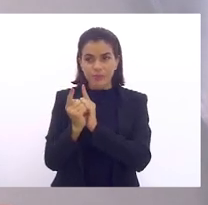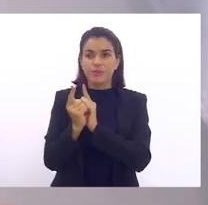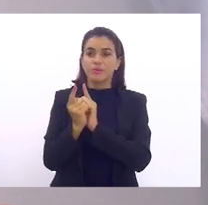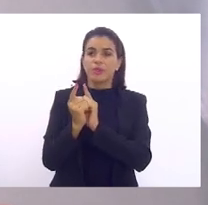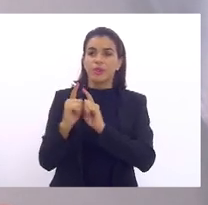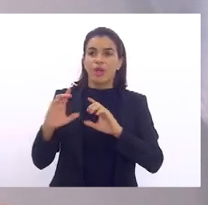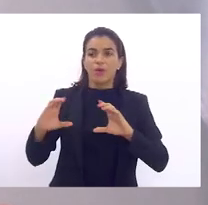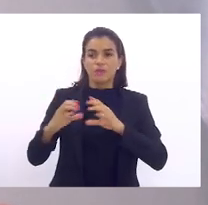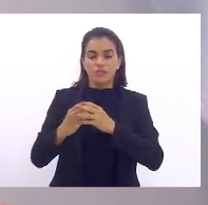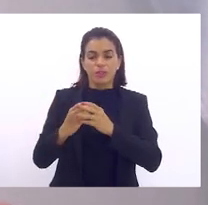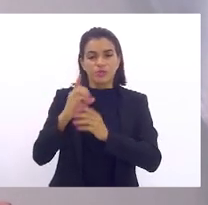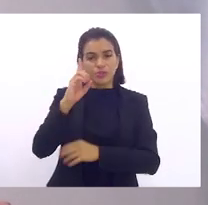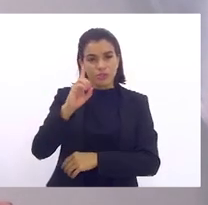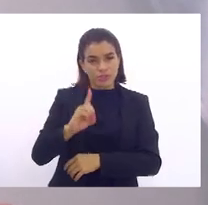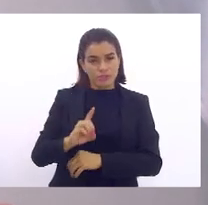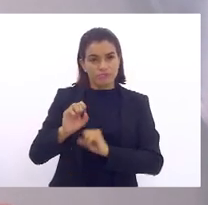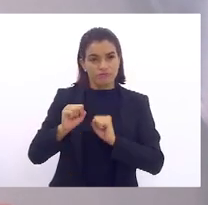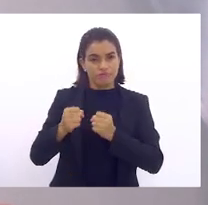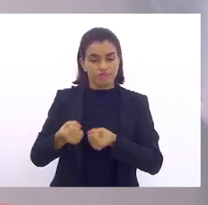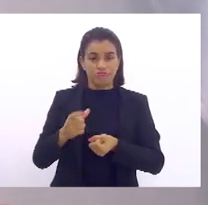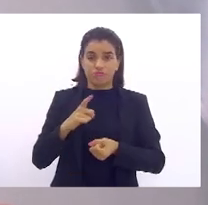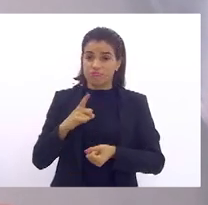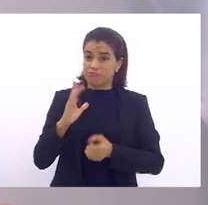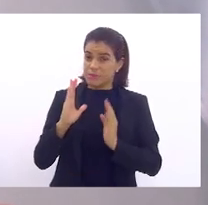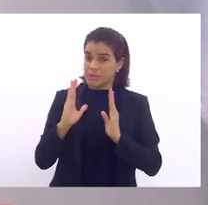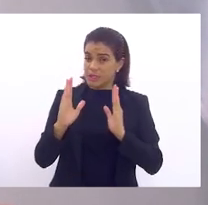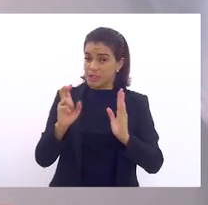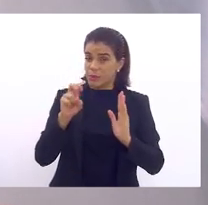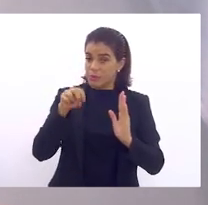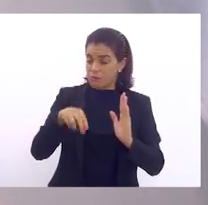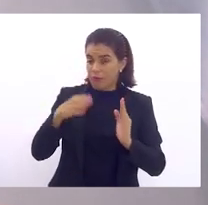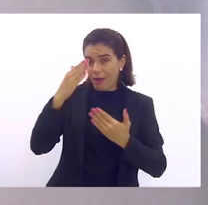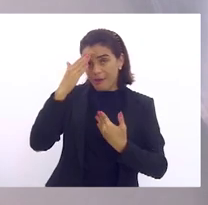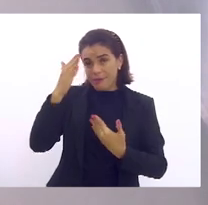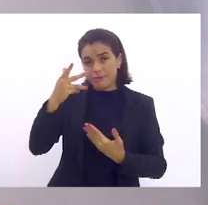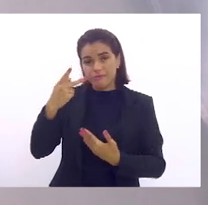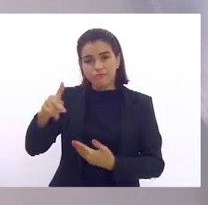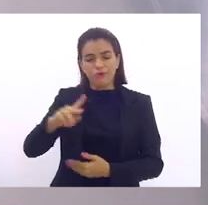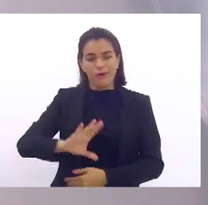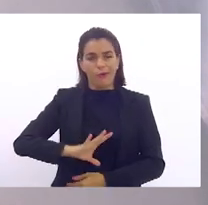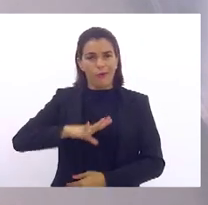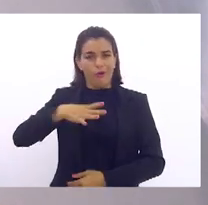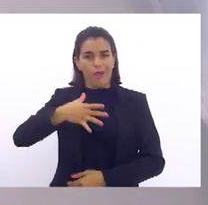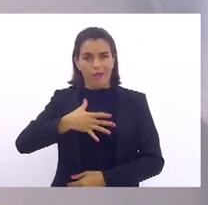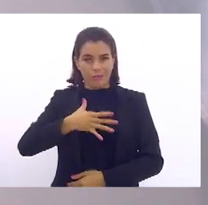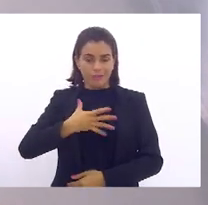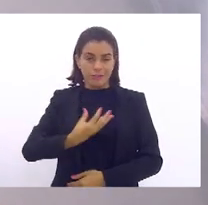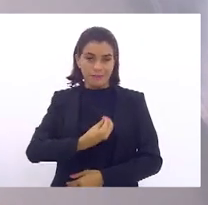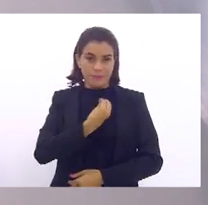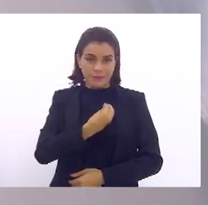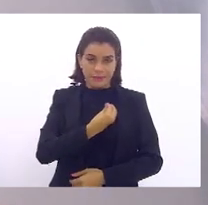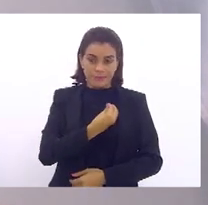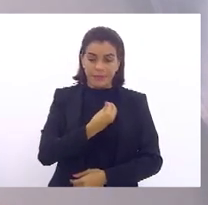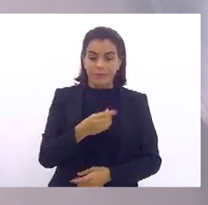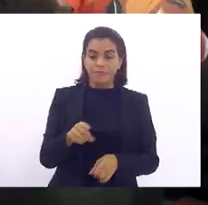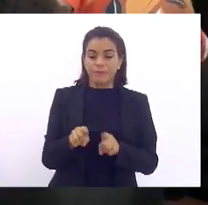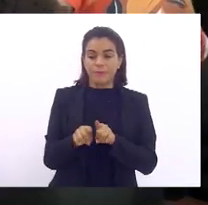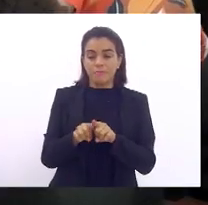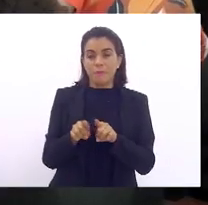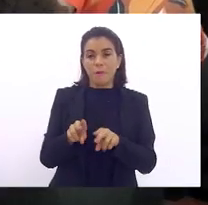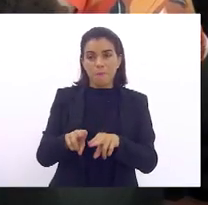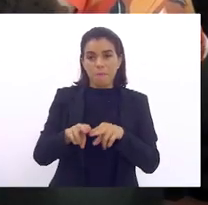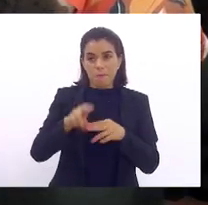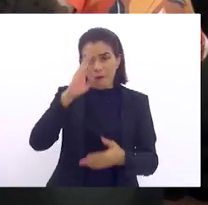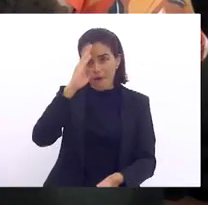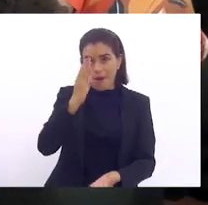direitos da mulher senhora tem 5 minutos quero agradecer a sua coragem por estar aqui conosco por acreditar também